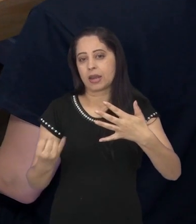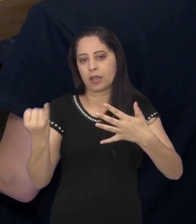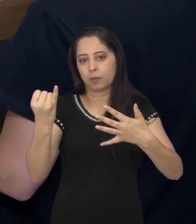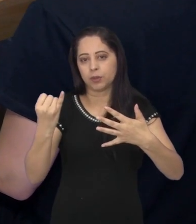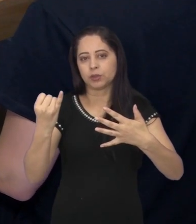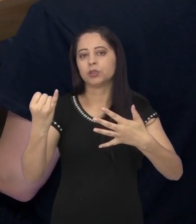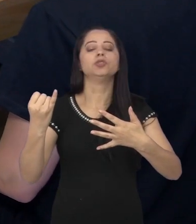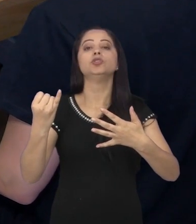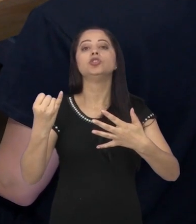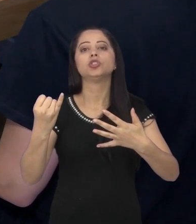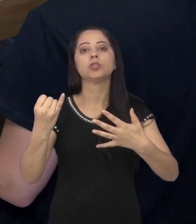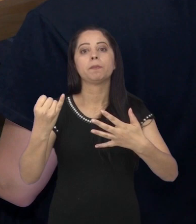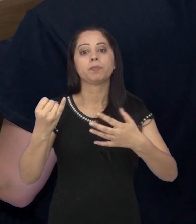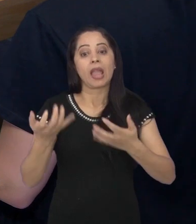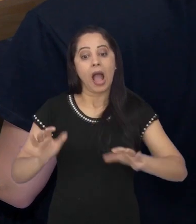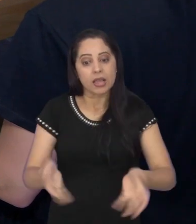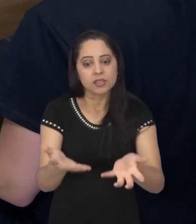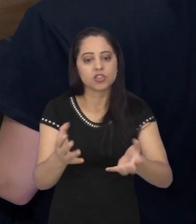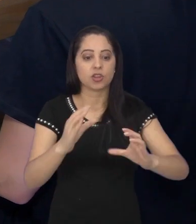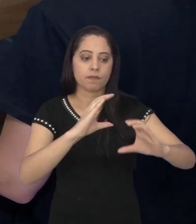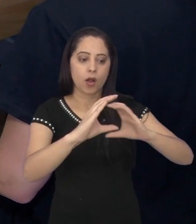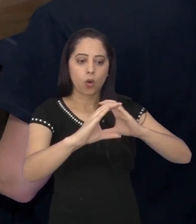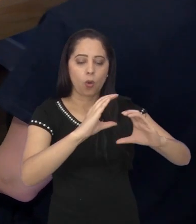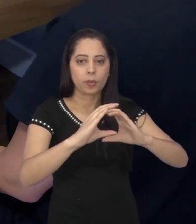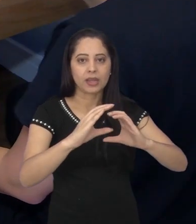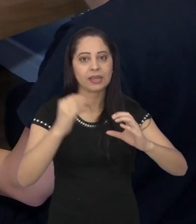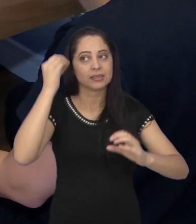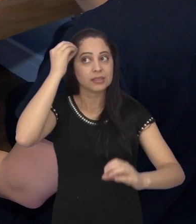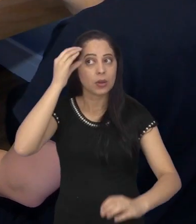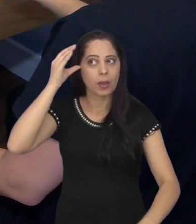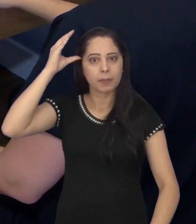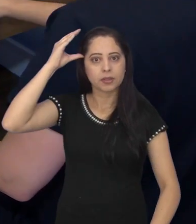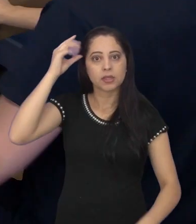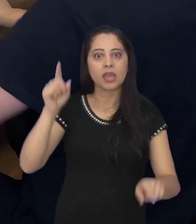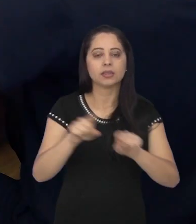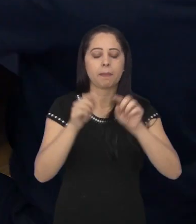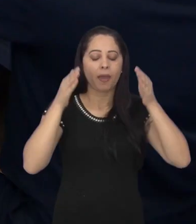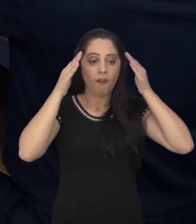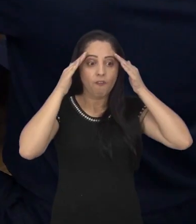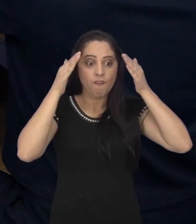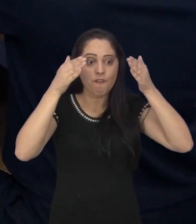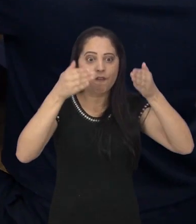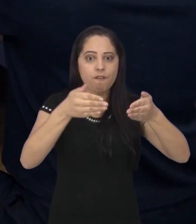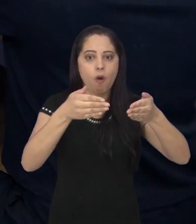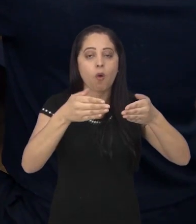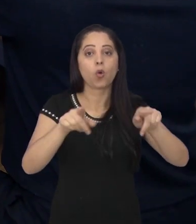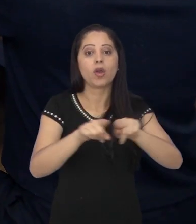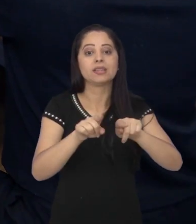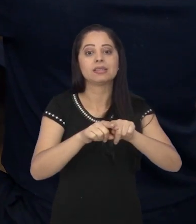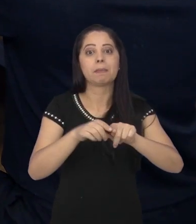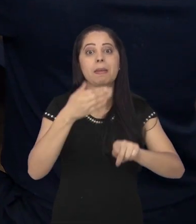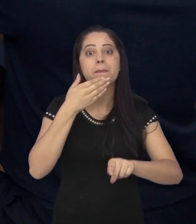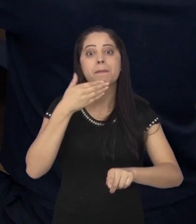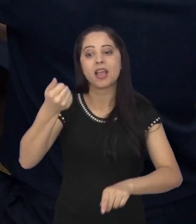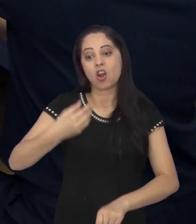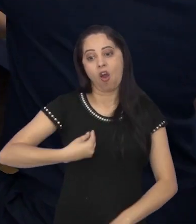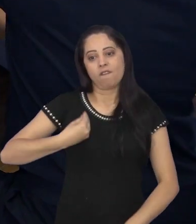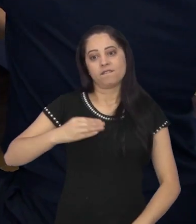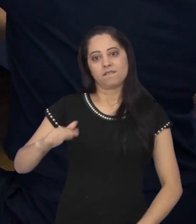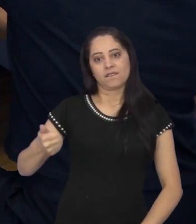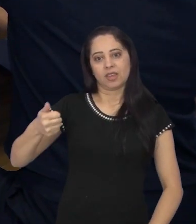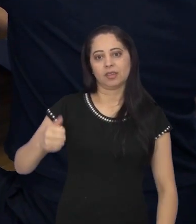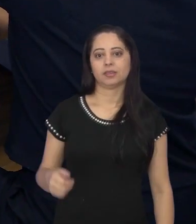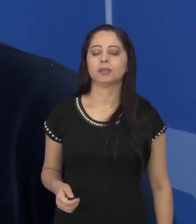Uma delas é o estímulo à comunicação, ao aprendizado, à concentração e até melhoria na qualidade de